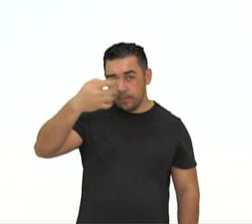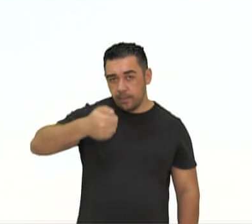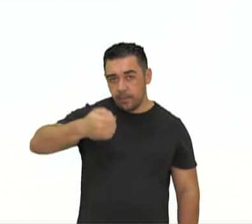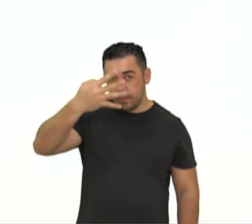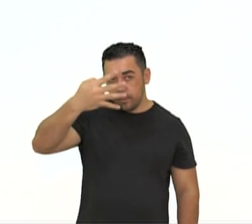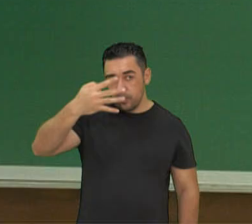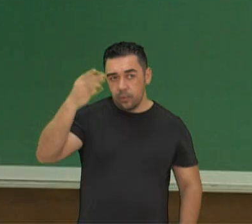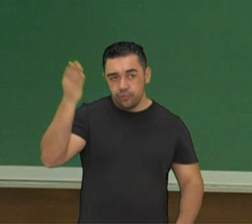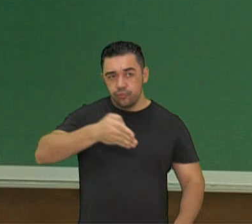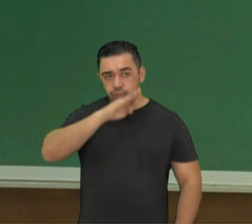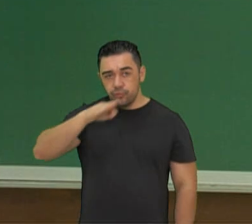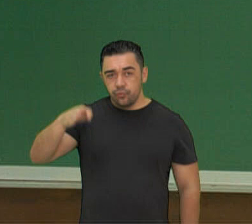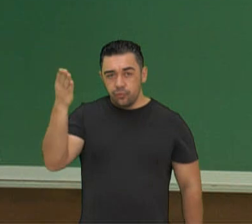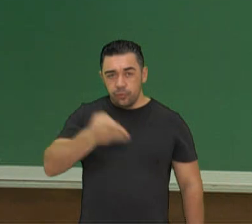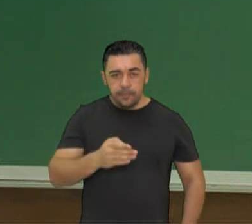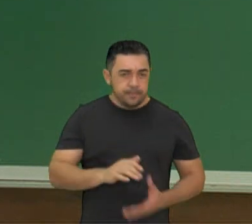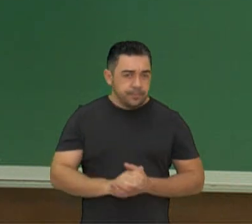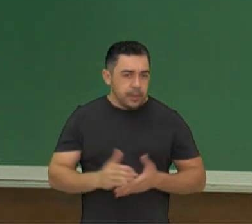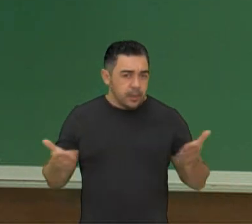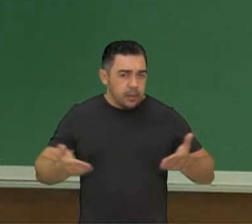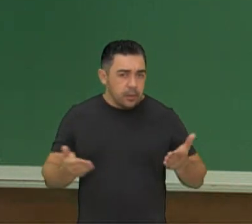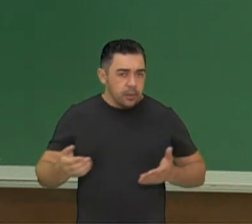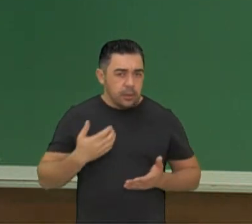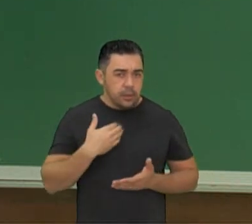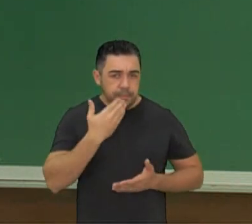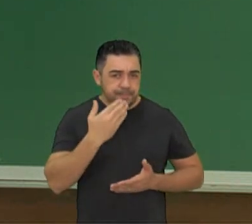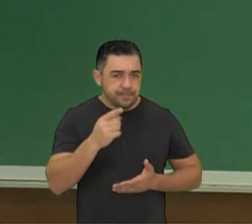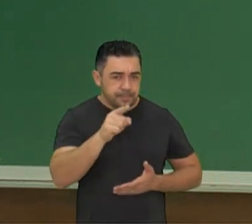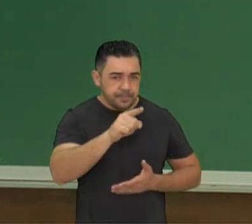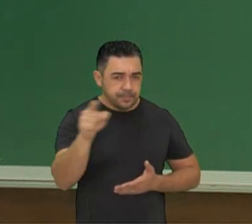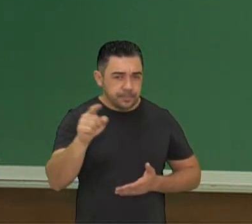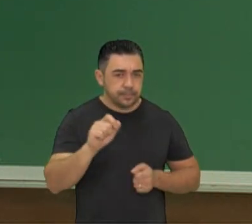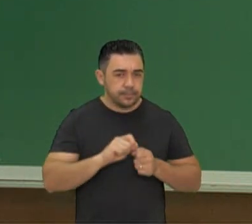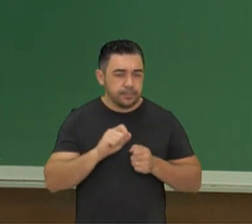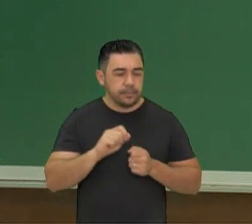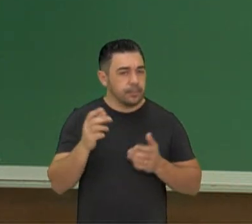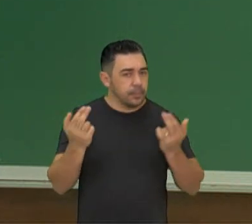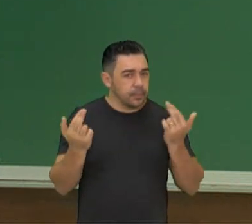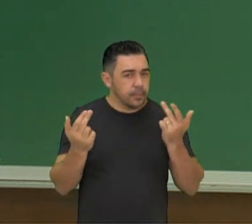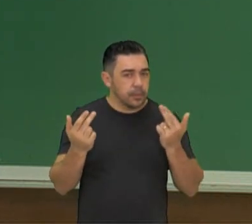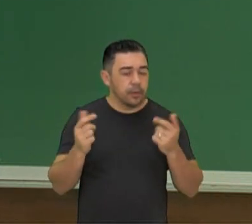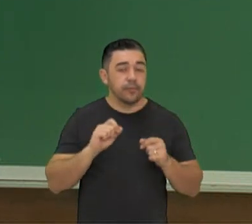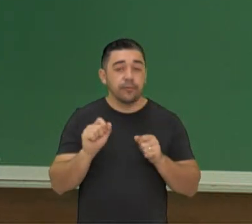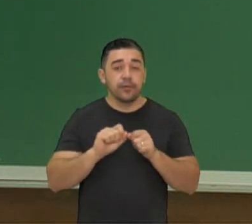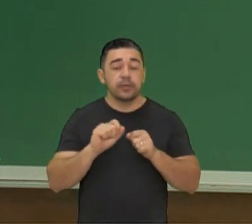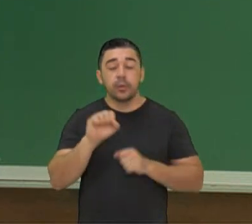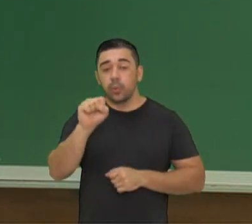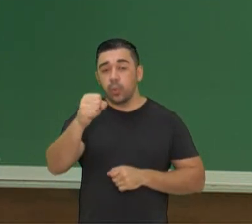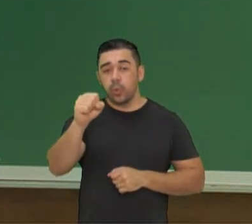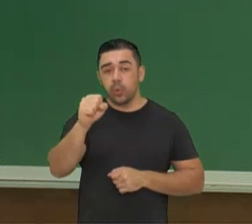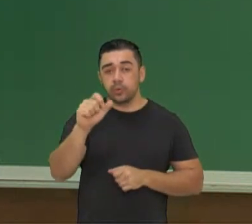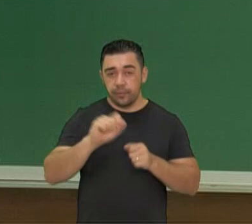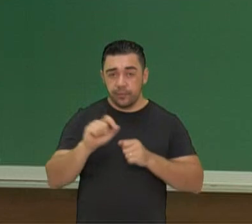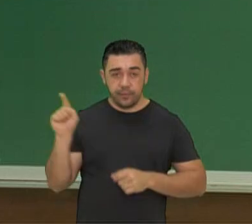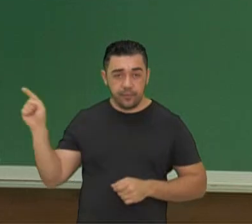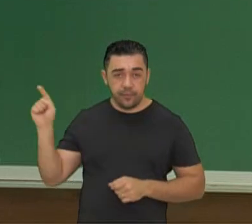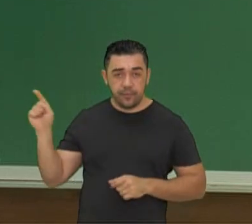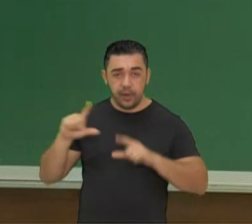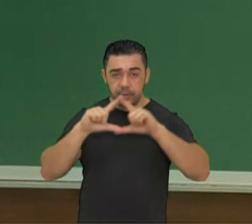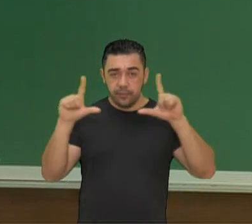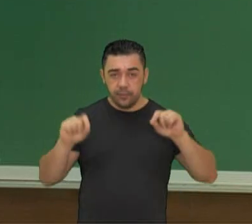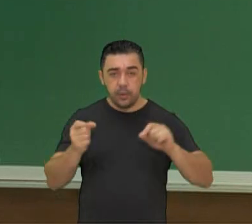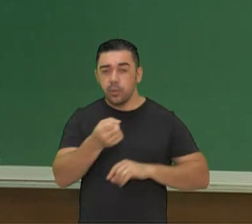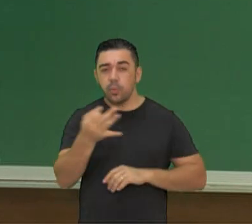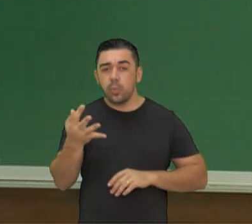Certo? 14 diagonais. Agora eu quero que você faça o seguinte. Faça a mesma coisa para o octógono. Use essa fórmula e me diga a quantidade